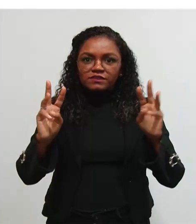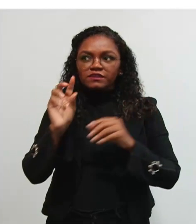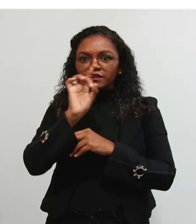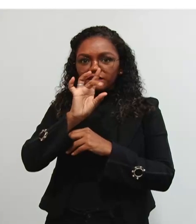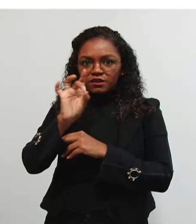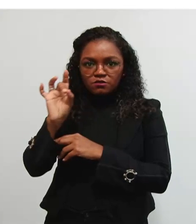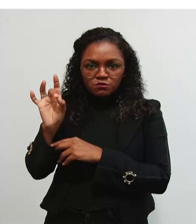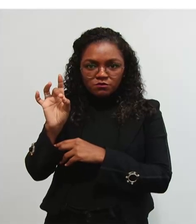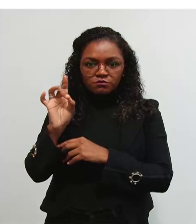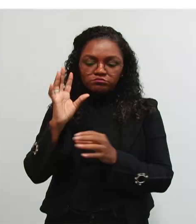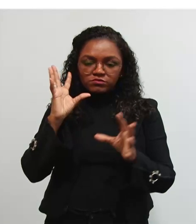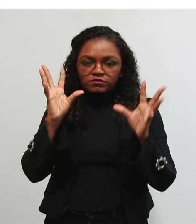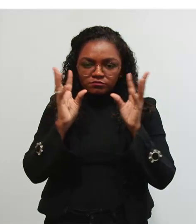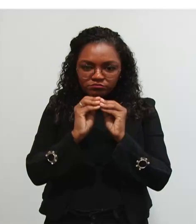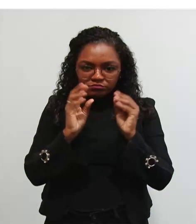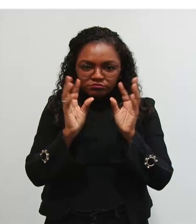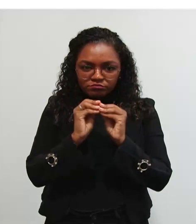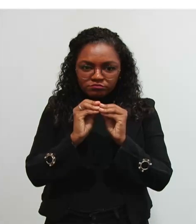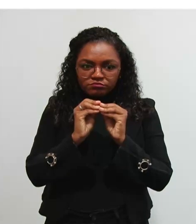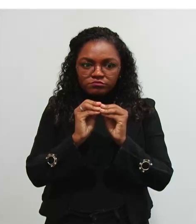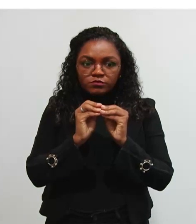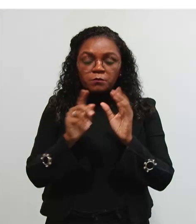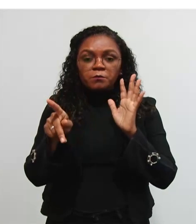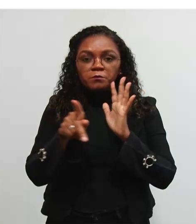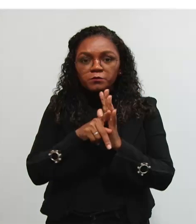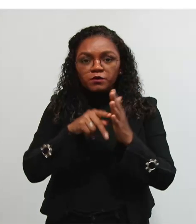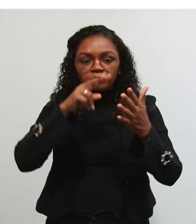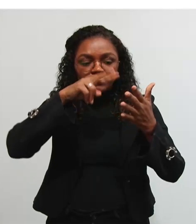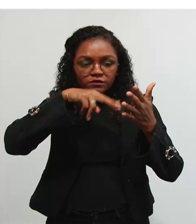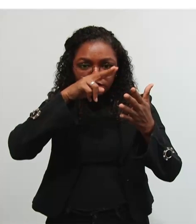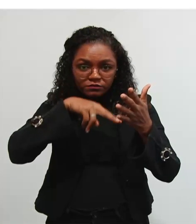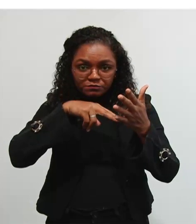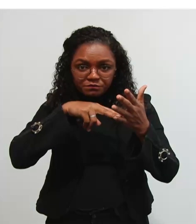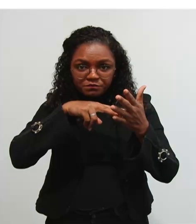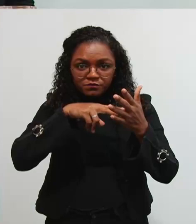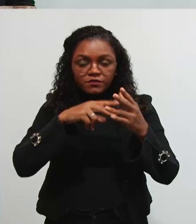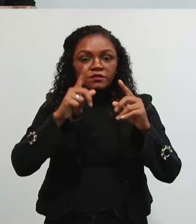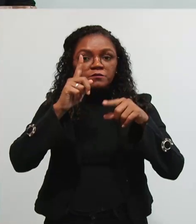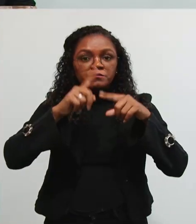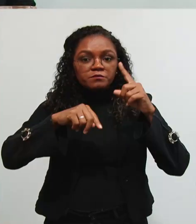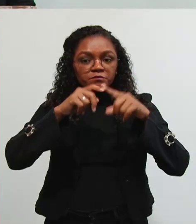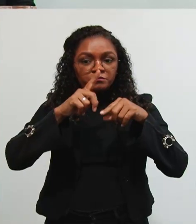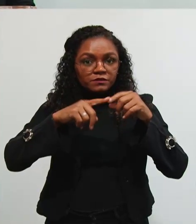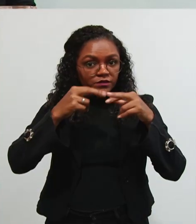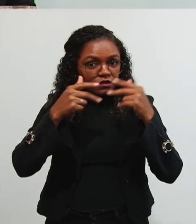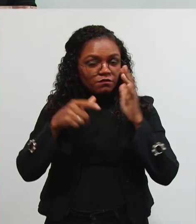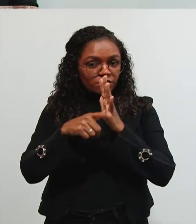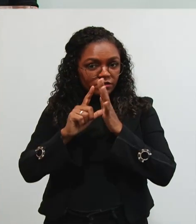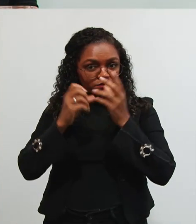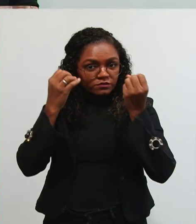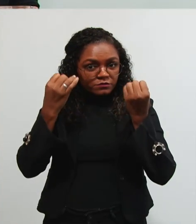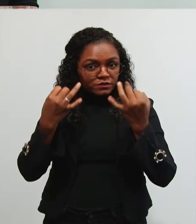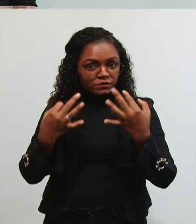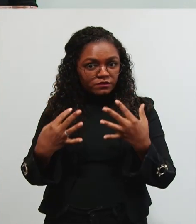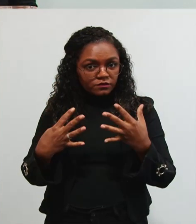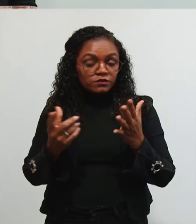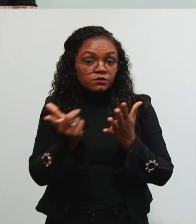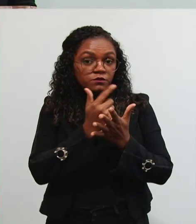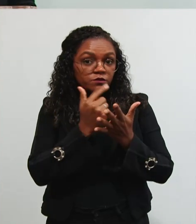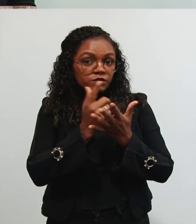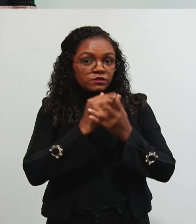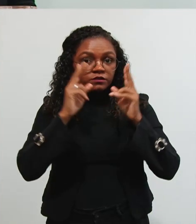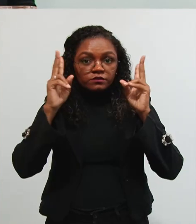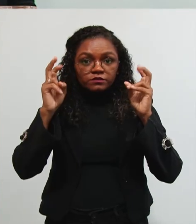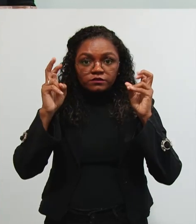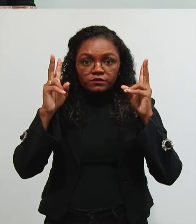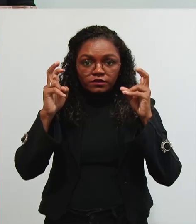está resumido, né, a referência, na verdade, que é o material que a gente falou anteriormente. O livro sobre transtorno